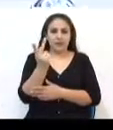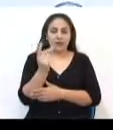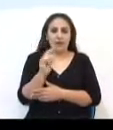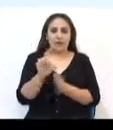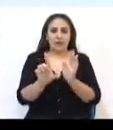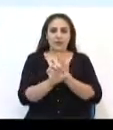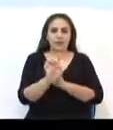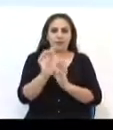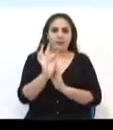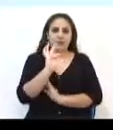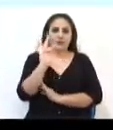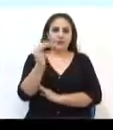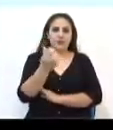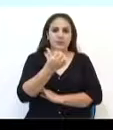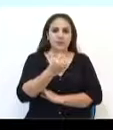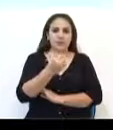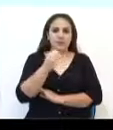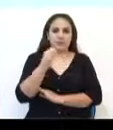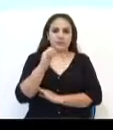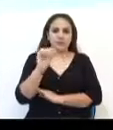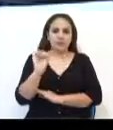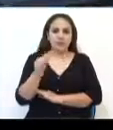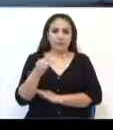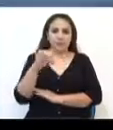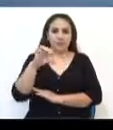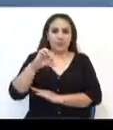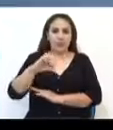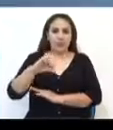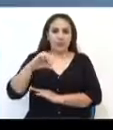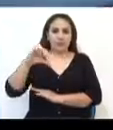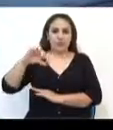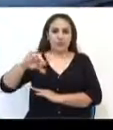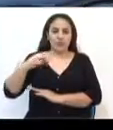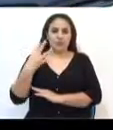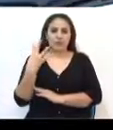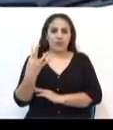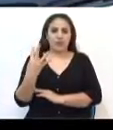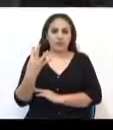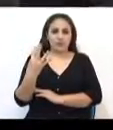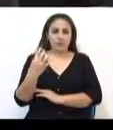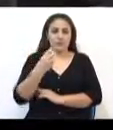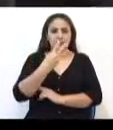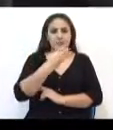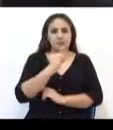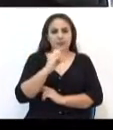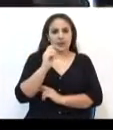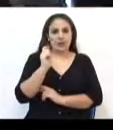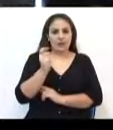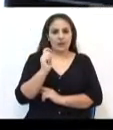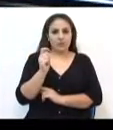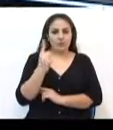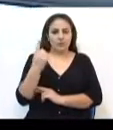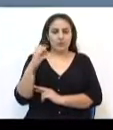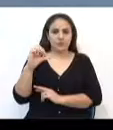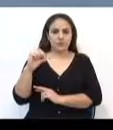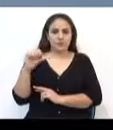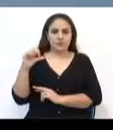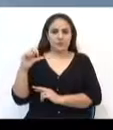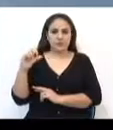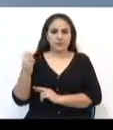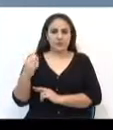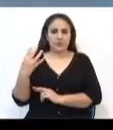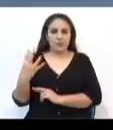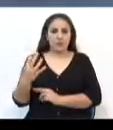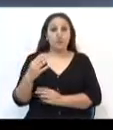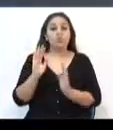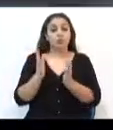Federal 6.094, de 30 de agosto de 1974, já instituiu a atividade de